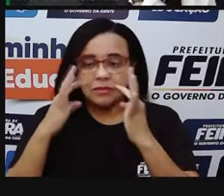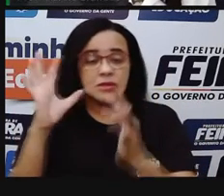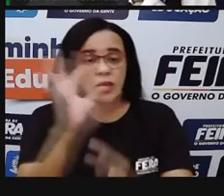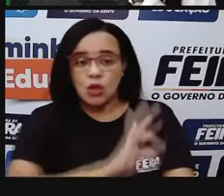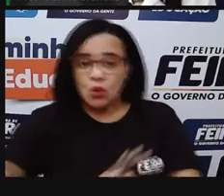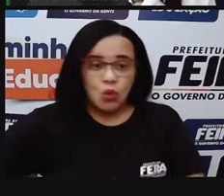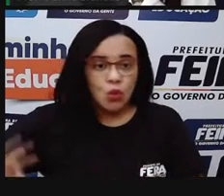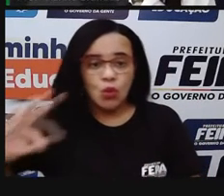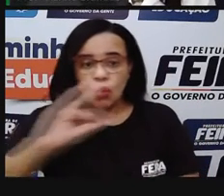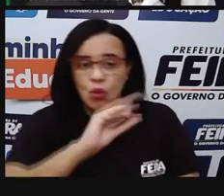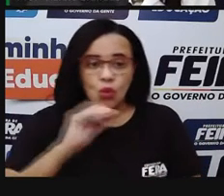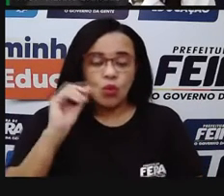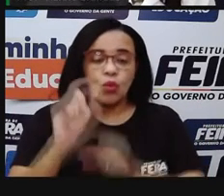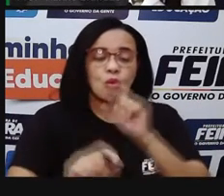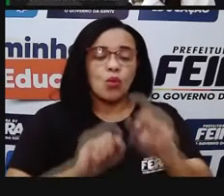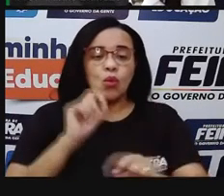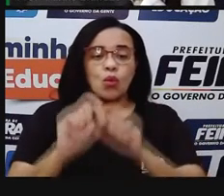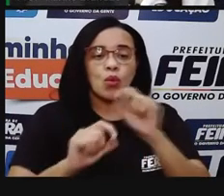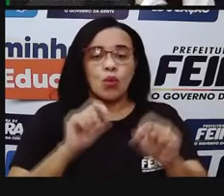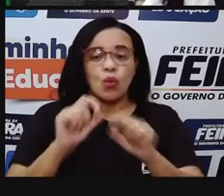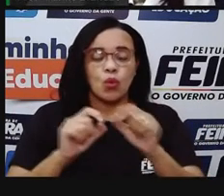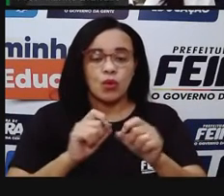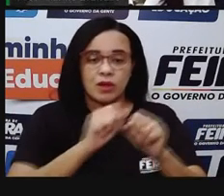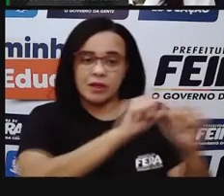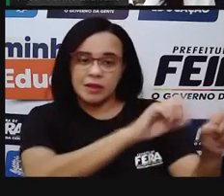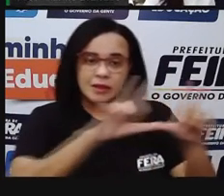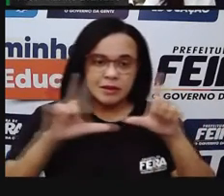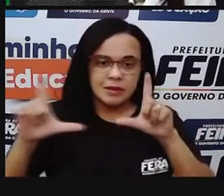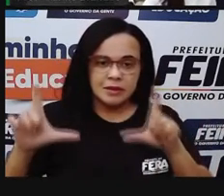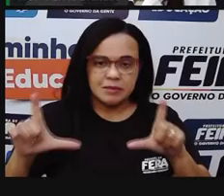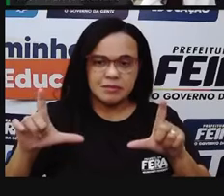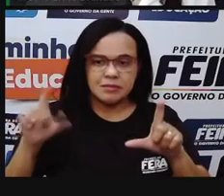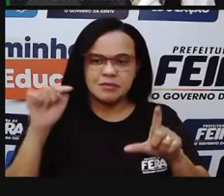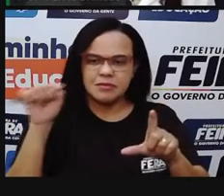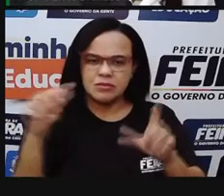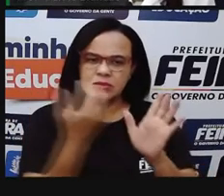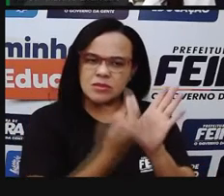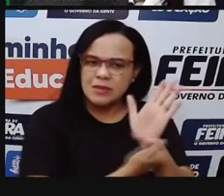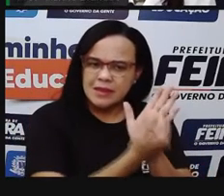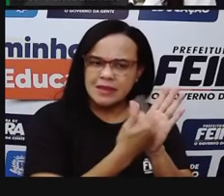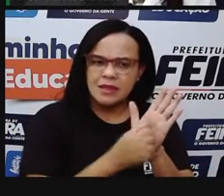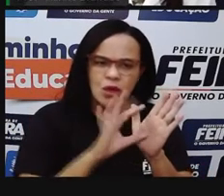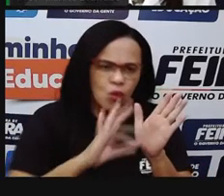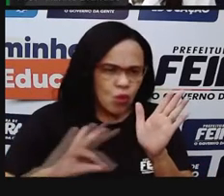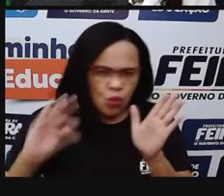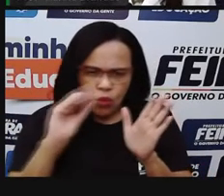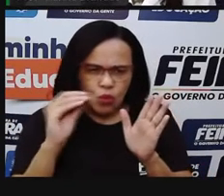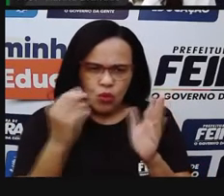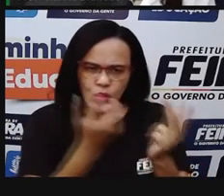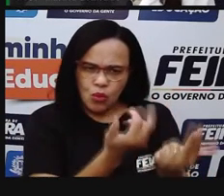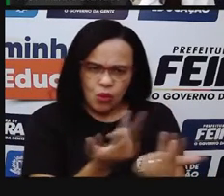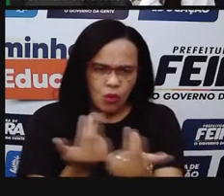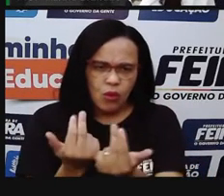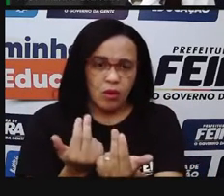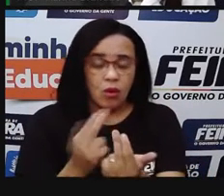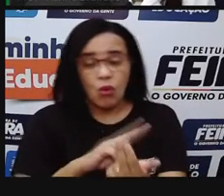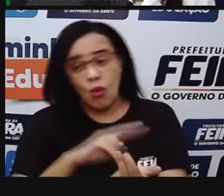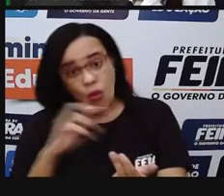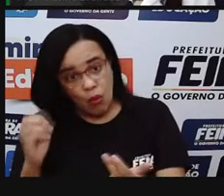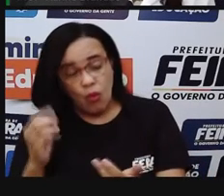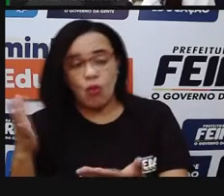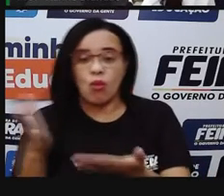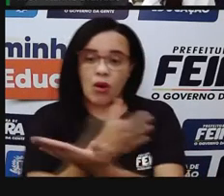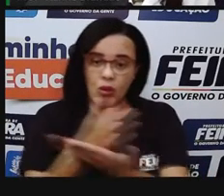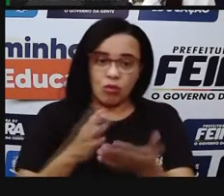aqui na tela, né, que estão aqui nesse slide, eles são iguais? Ou eles têm características diferentes? O que que vocês pensam? O